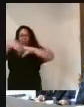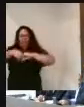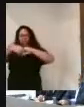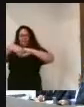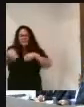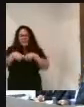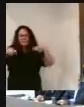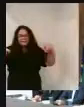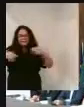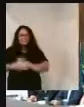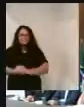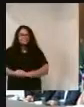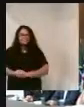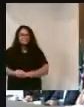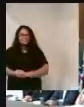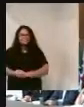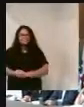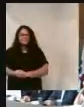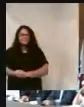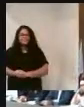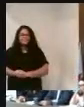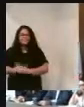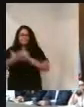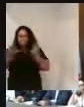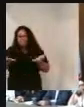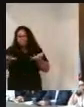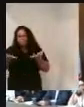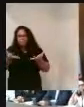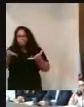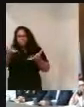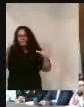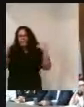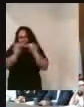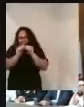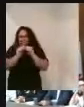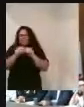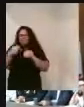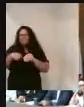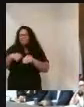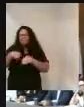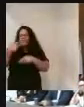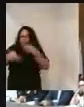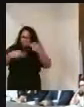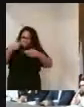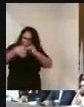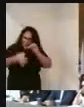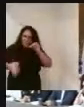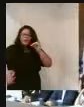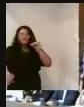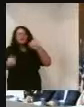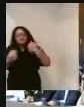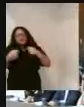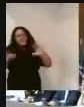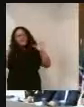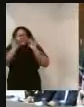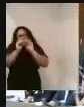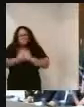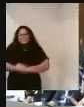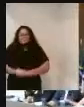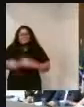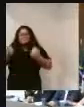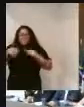composta. Então, para ser bem, eu falo muito, então eu gosto de pontuar o que eu vou falar para não perder nenhuma